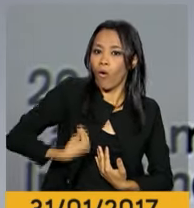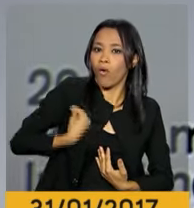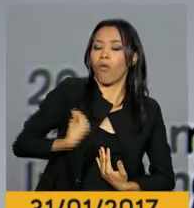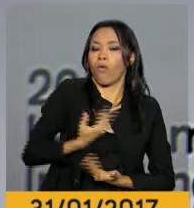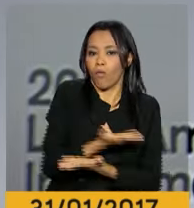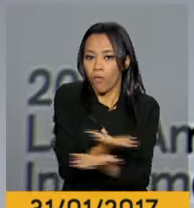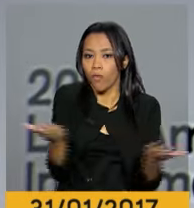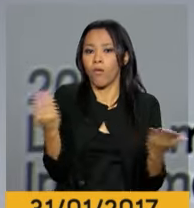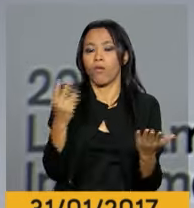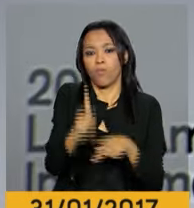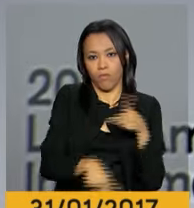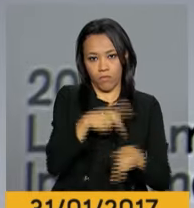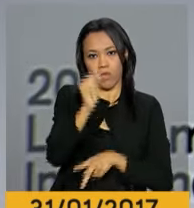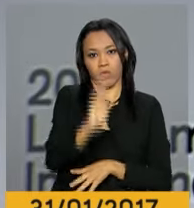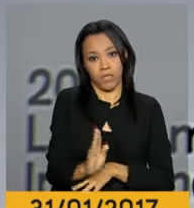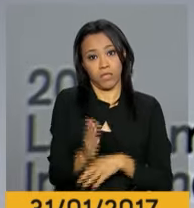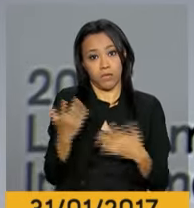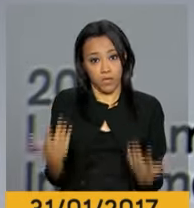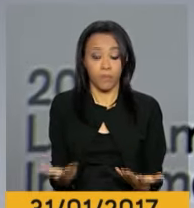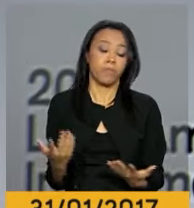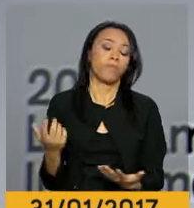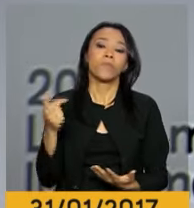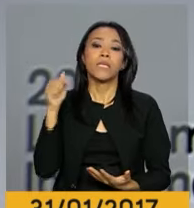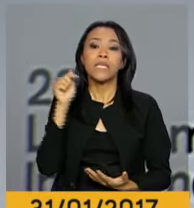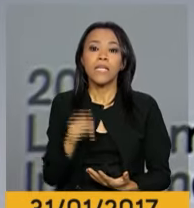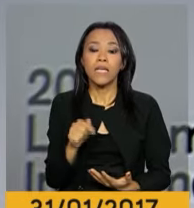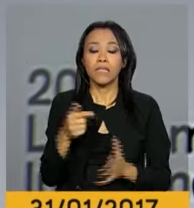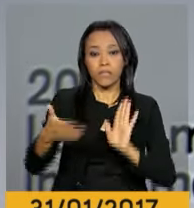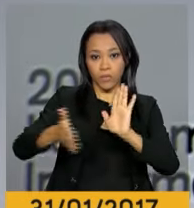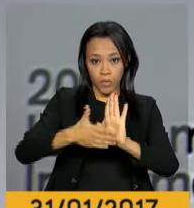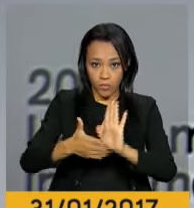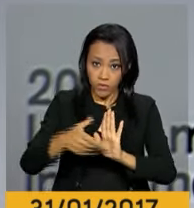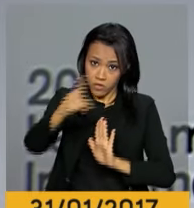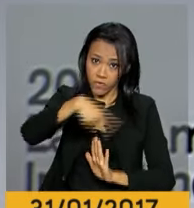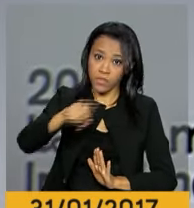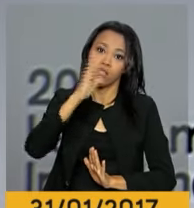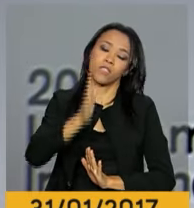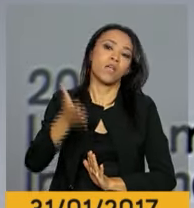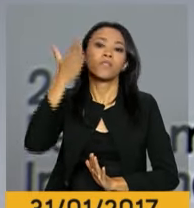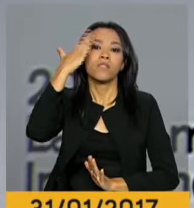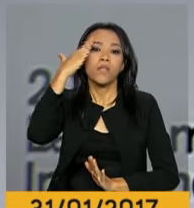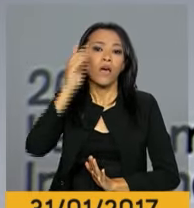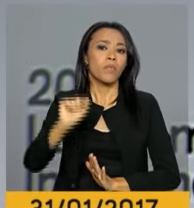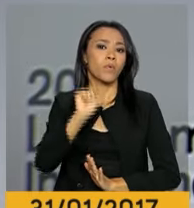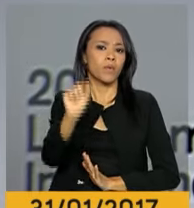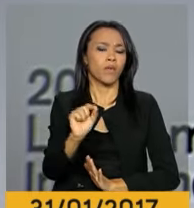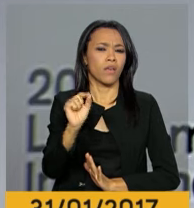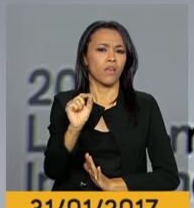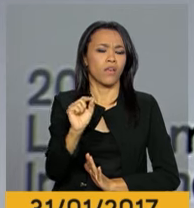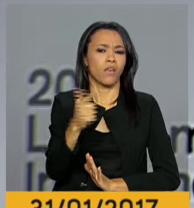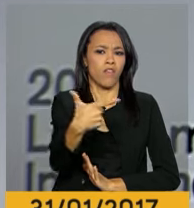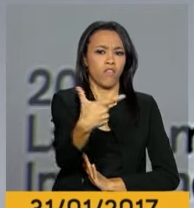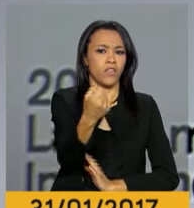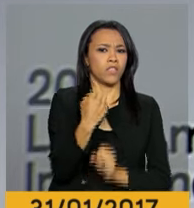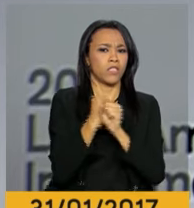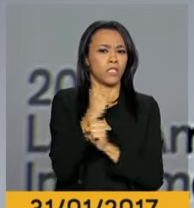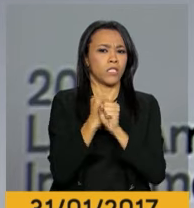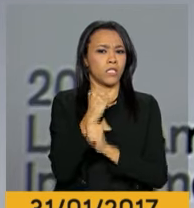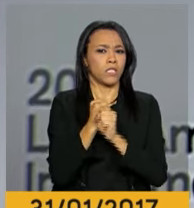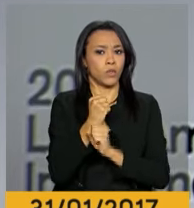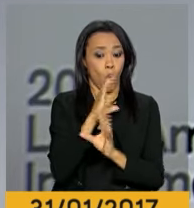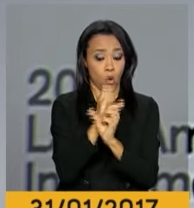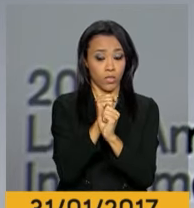povo brasileiro e nesta medida sabem os senhores por 20 anos o orçamento